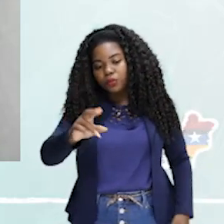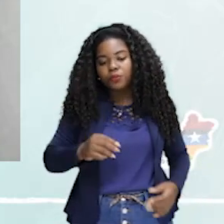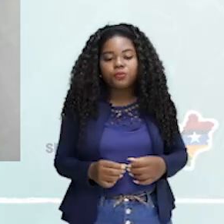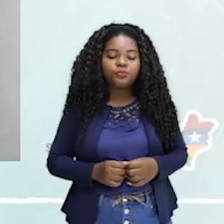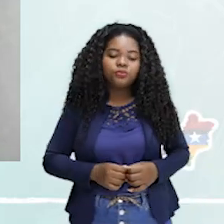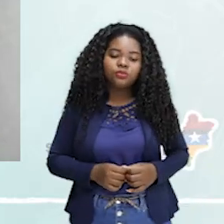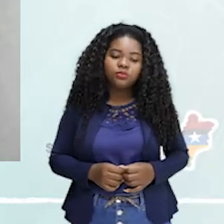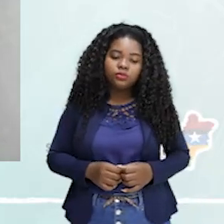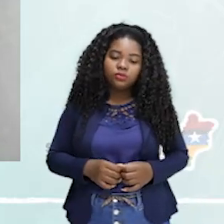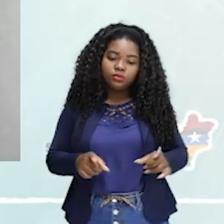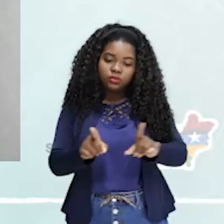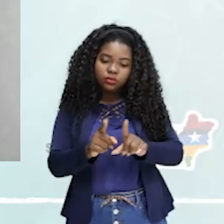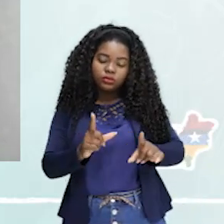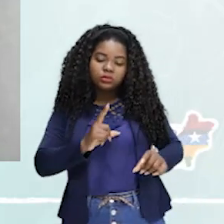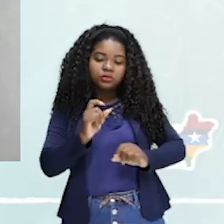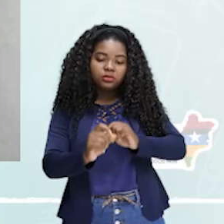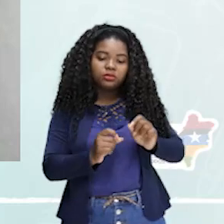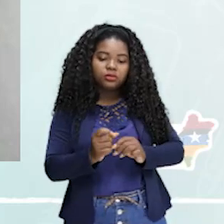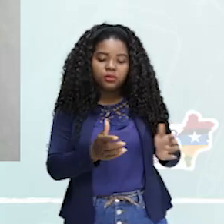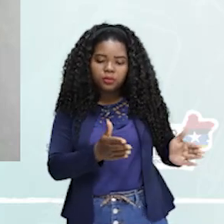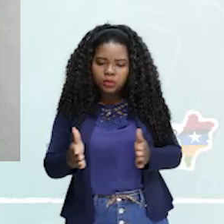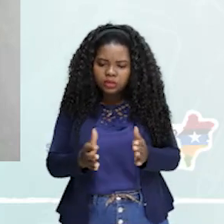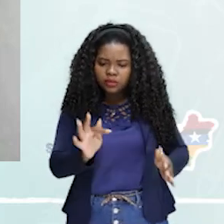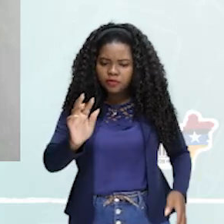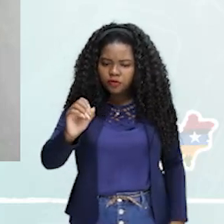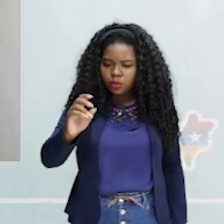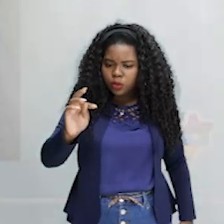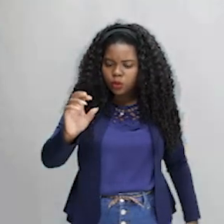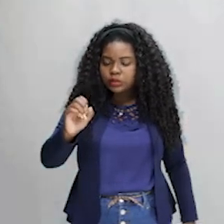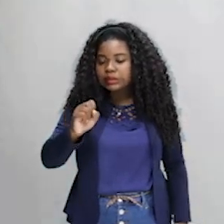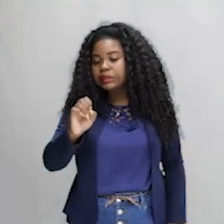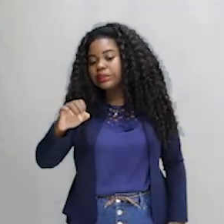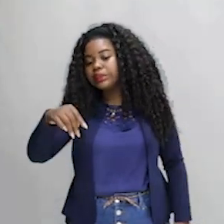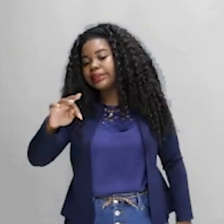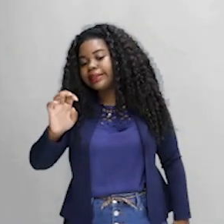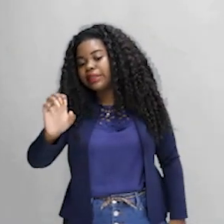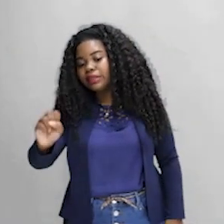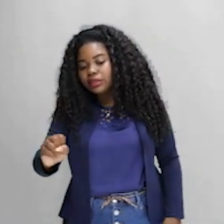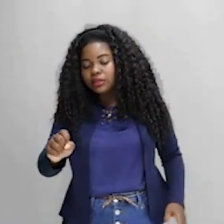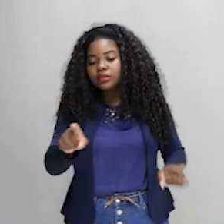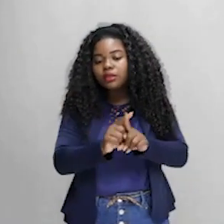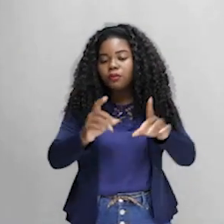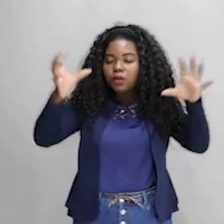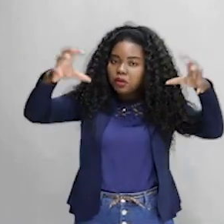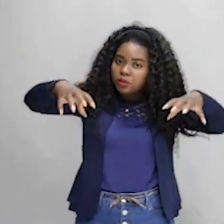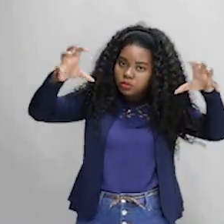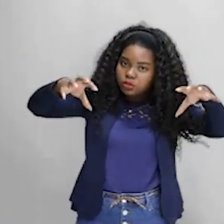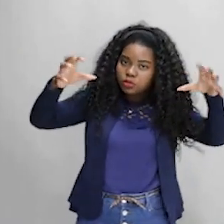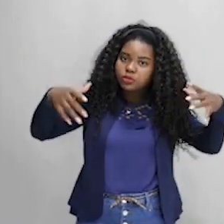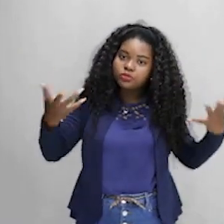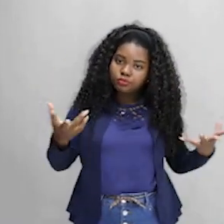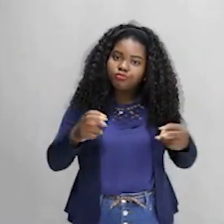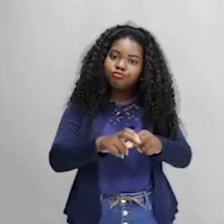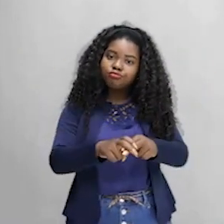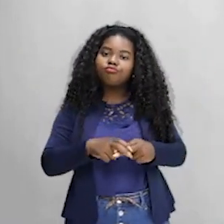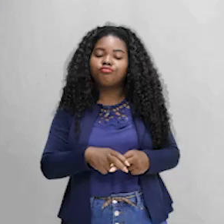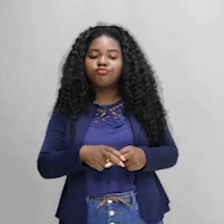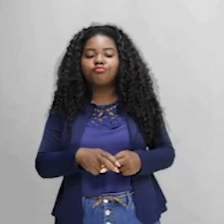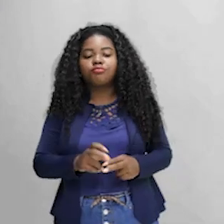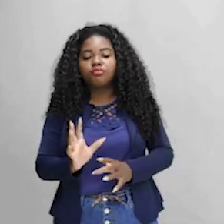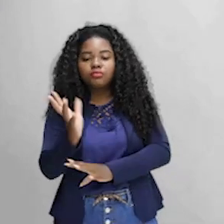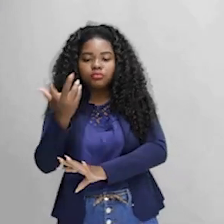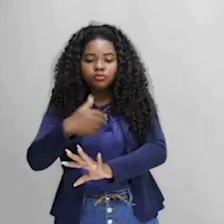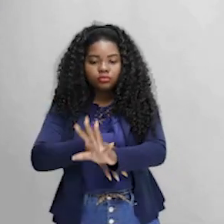tenho também maior processo de fotossíntese e maior possibilidade de chuva. Não é à toa que as florestas tropicais e